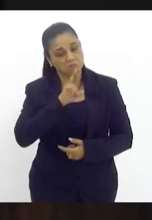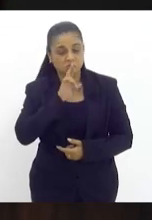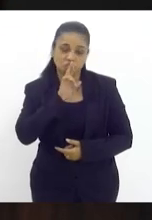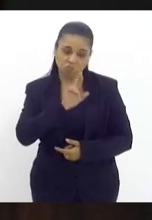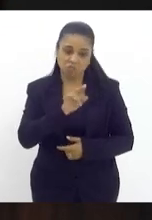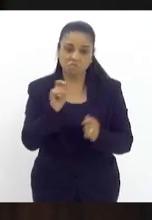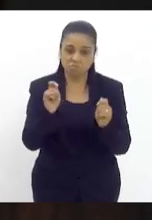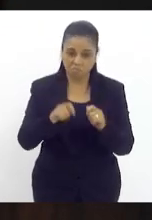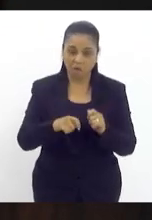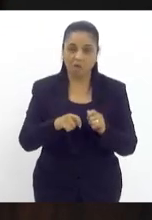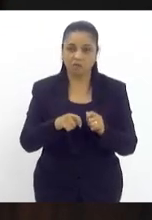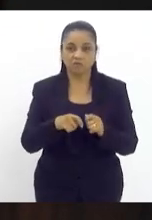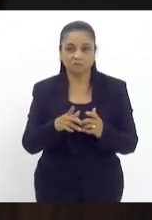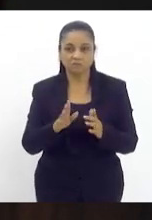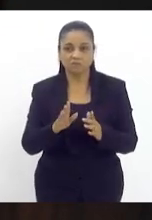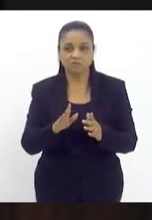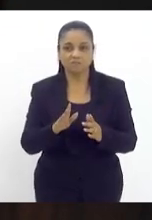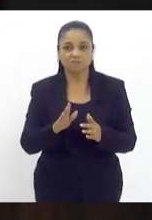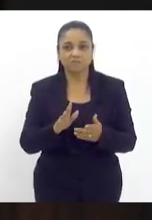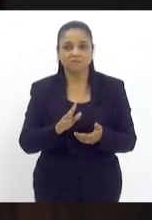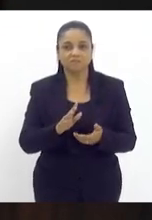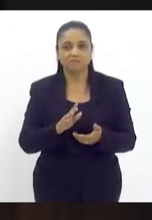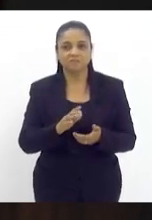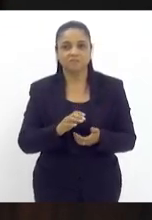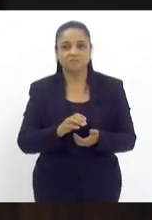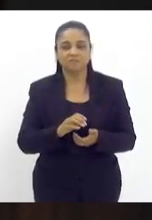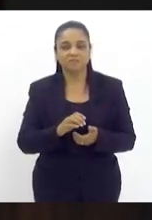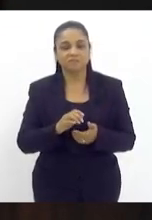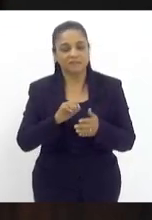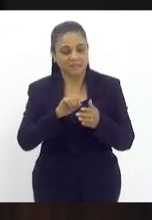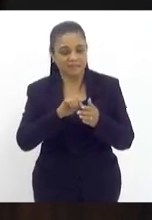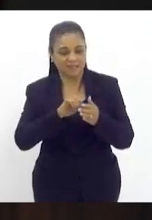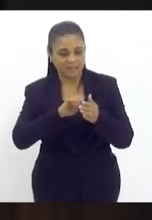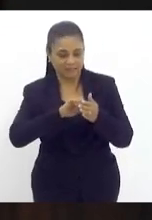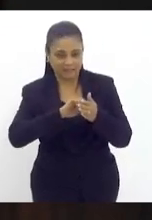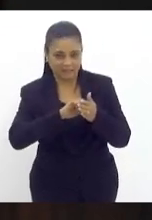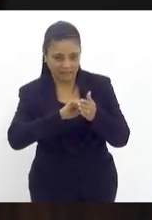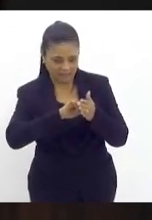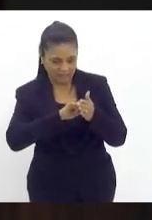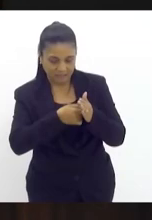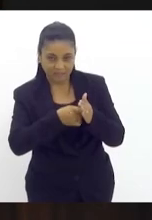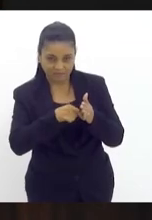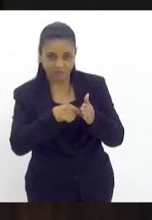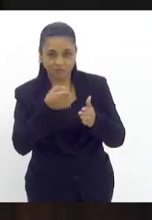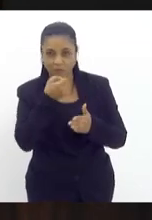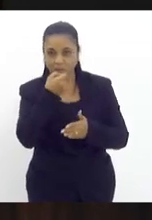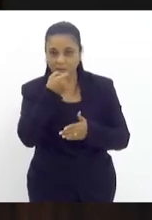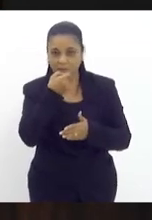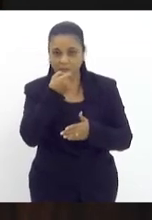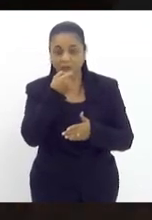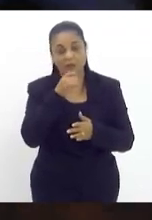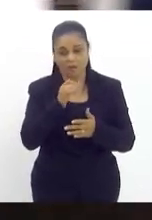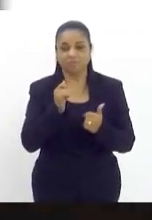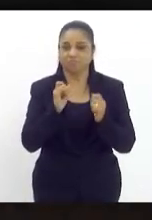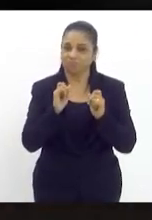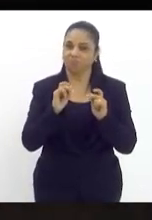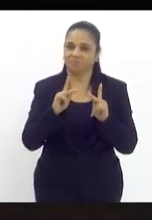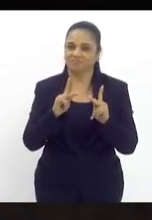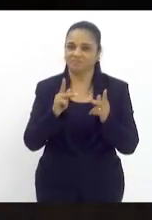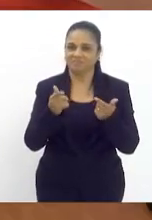responder daí. Eu acho que eu respondo aqui mesmo, né? Tem que ligar. Liga aí, vê se está funcionando. Está funcionando. Está funcionando? Ah, agora está.